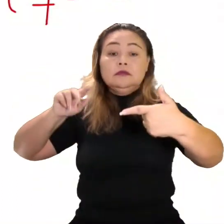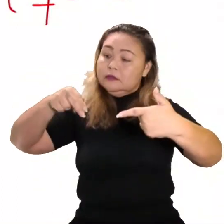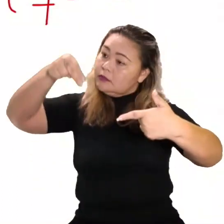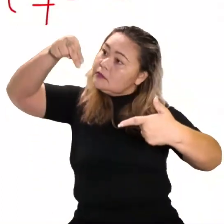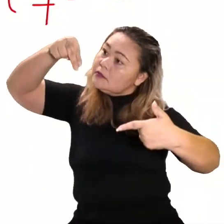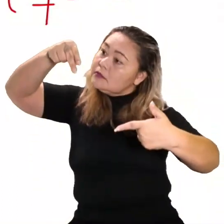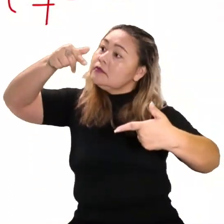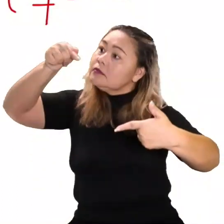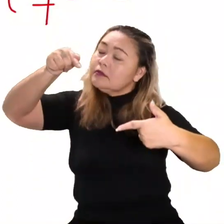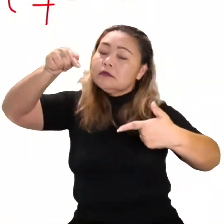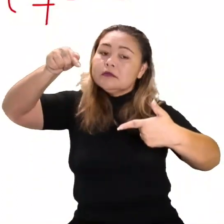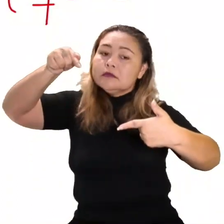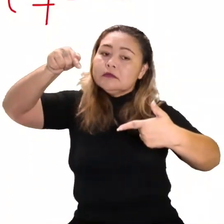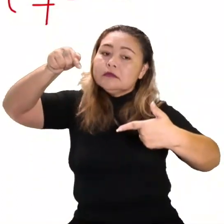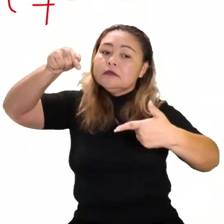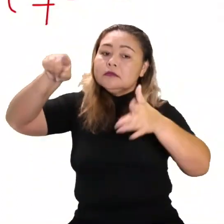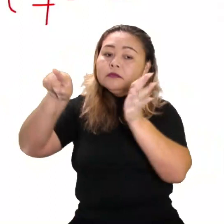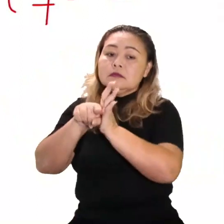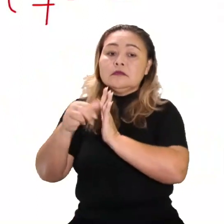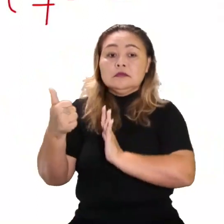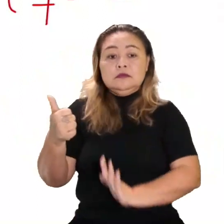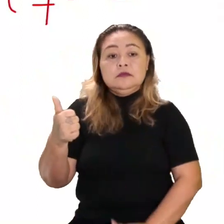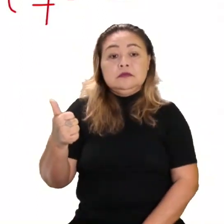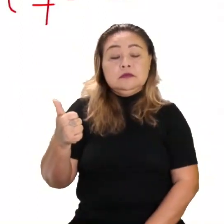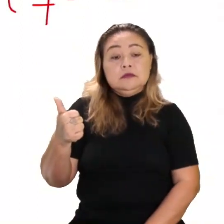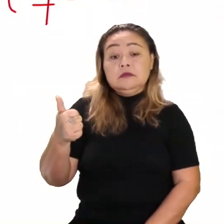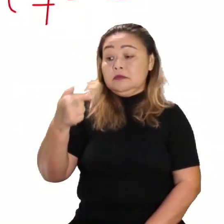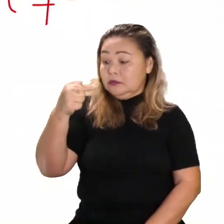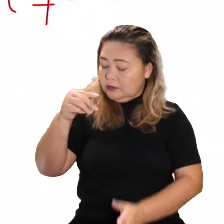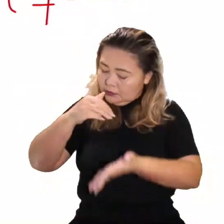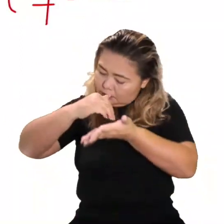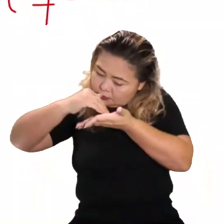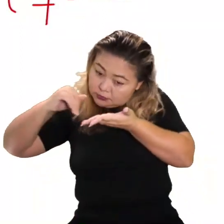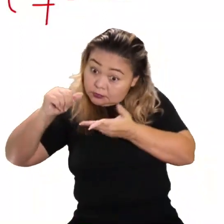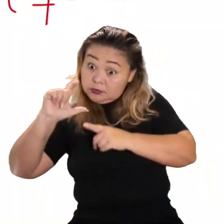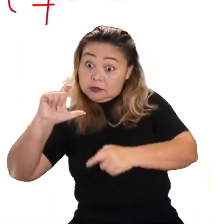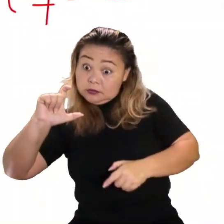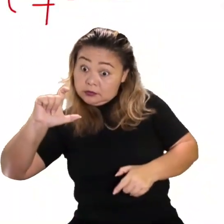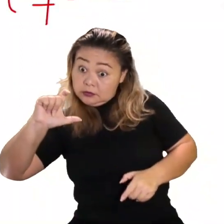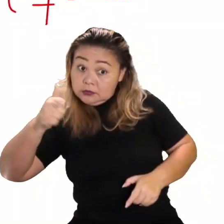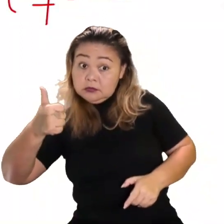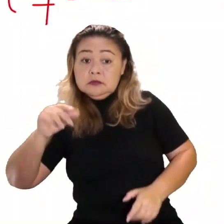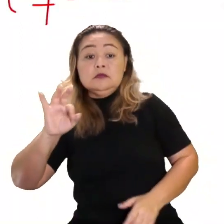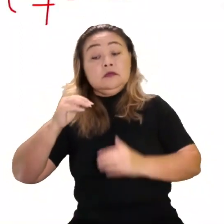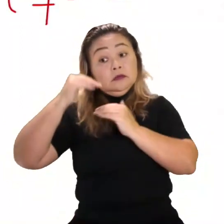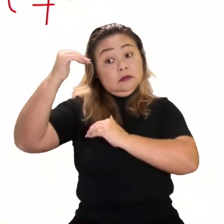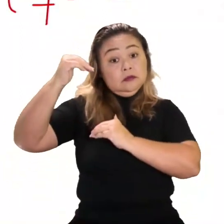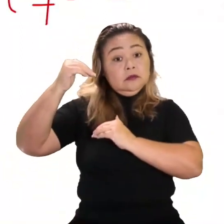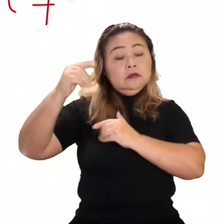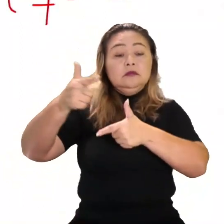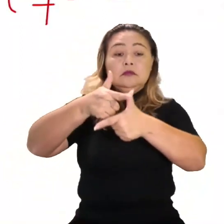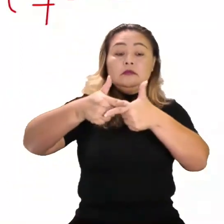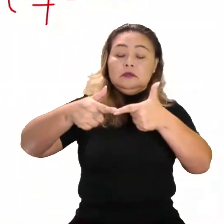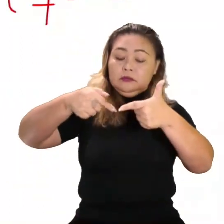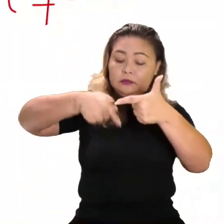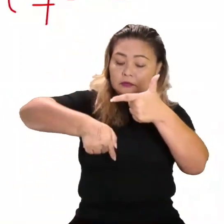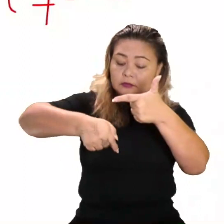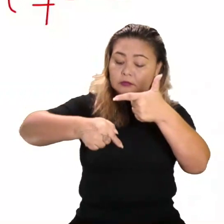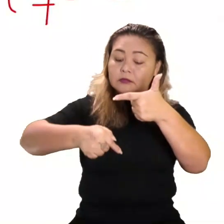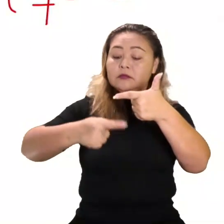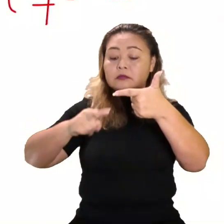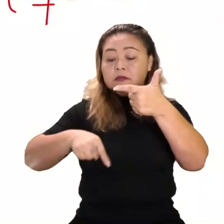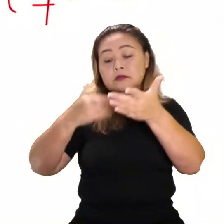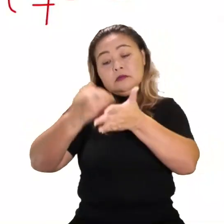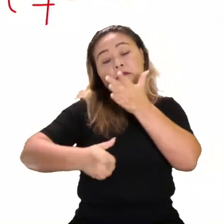a n, a 7. 7 menos 1. Lembrando que o menos 1 tá grandinho aqui, não tá no expoente. Isso. Dividido pela razão que é 2